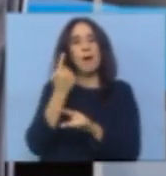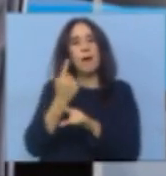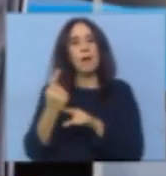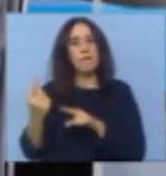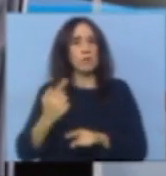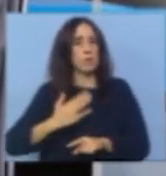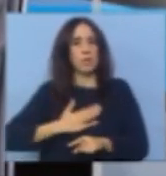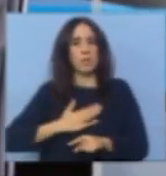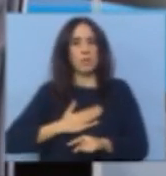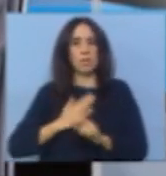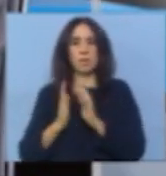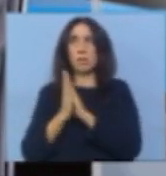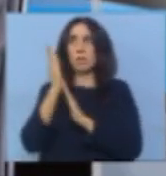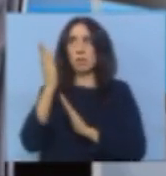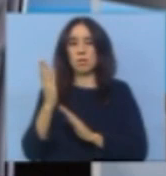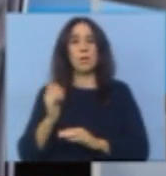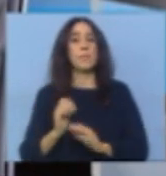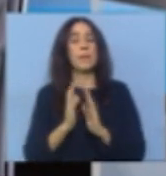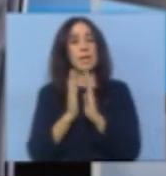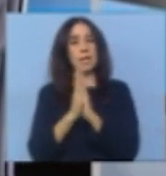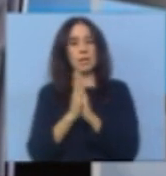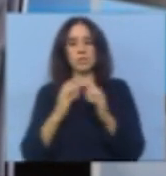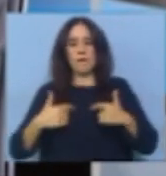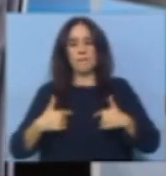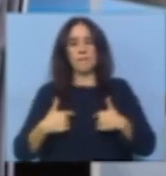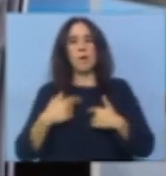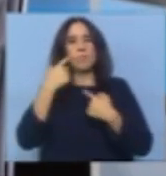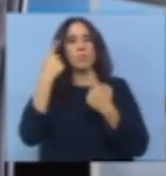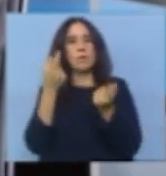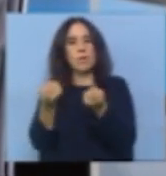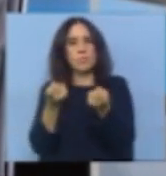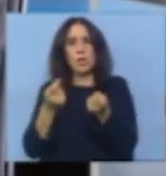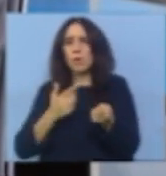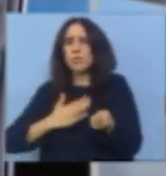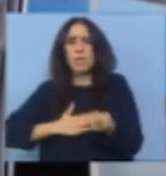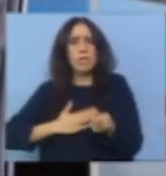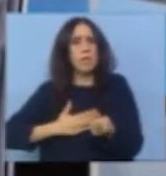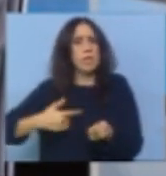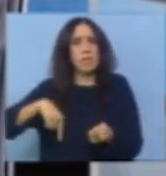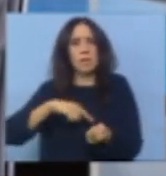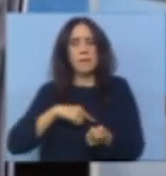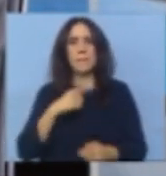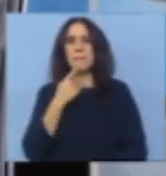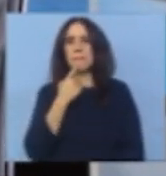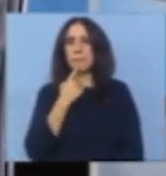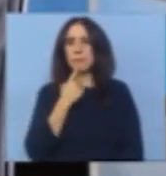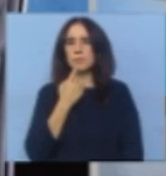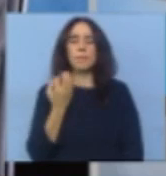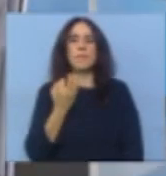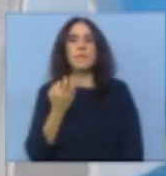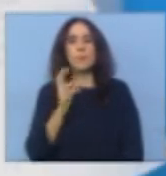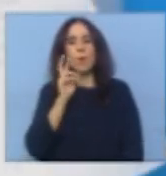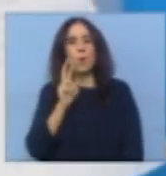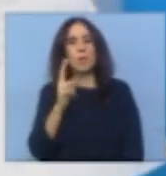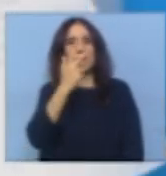seja a Igreja a administrar a causa pública, não é isso, mas percebemos que o olhar